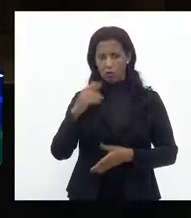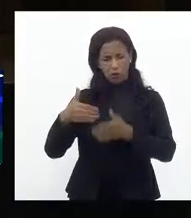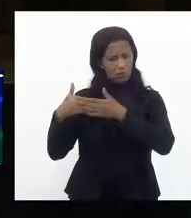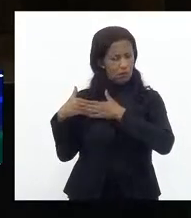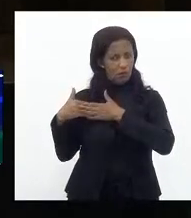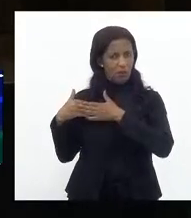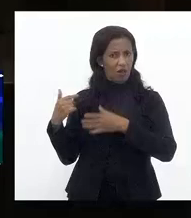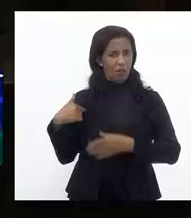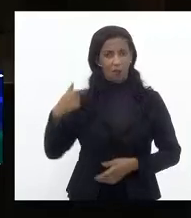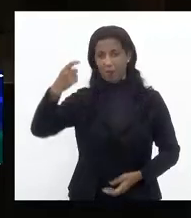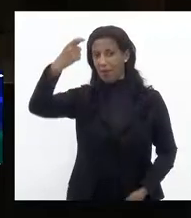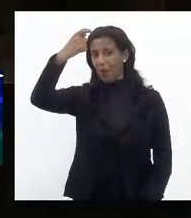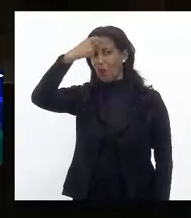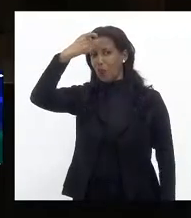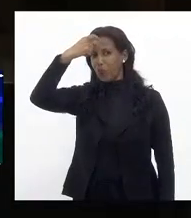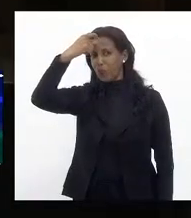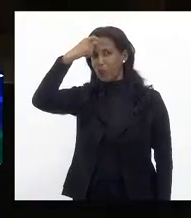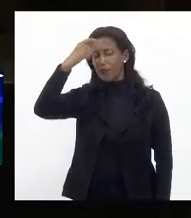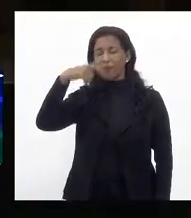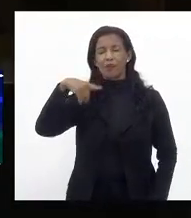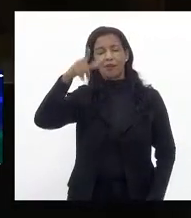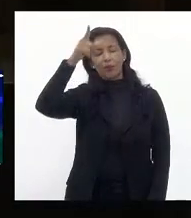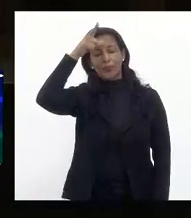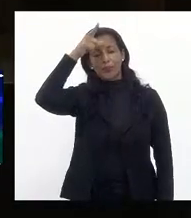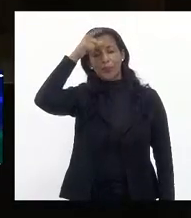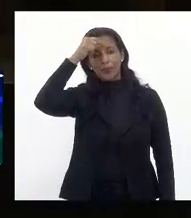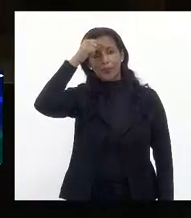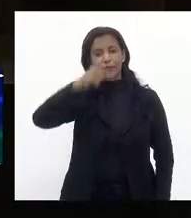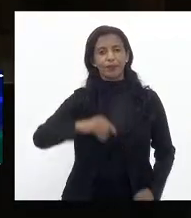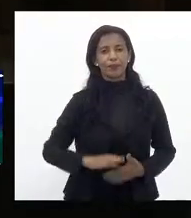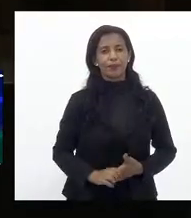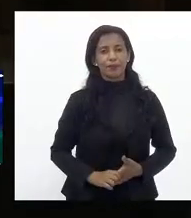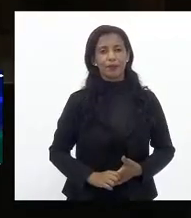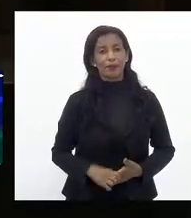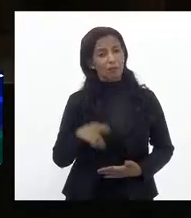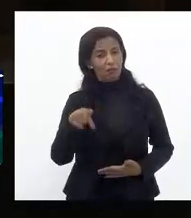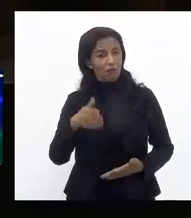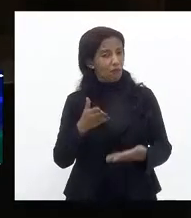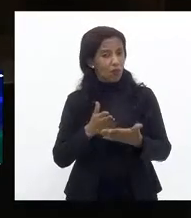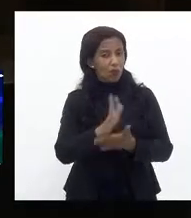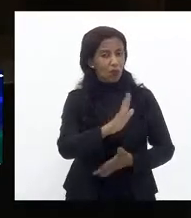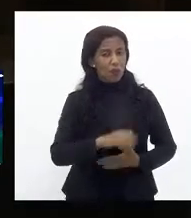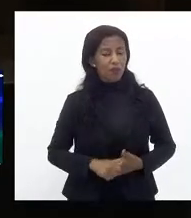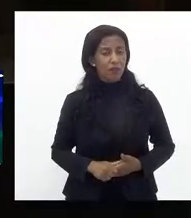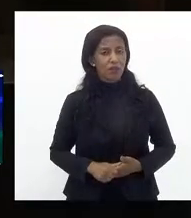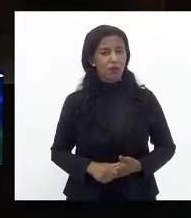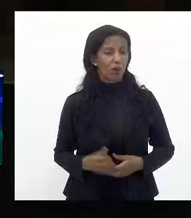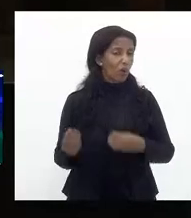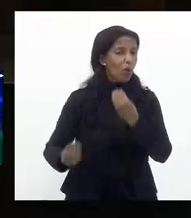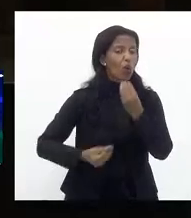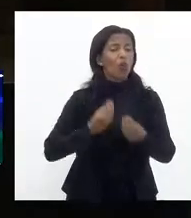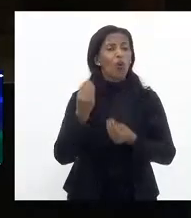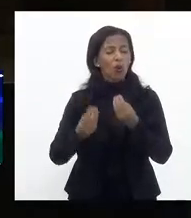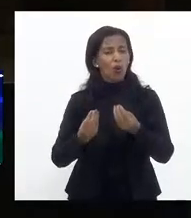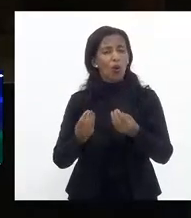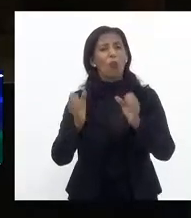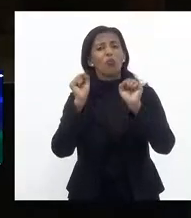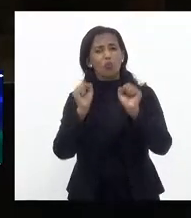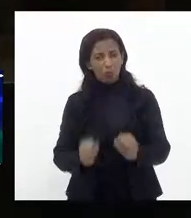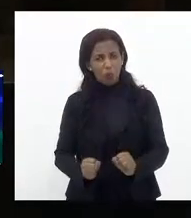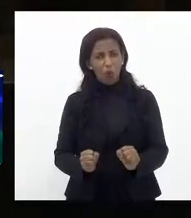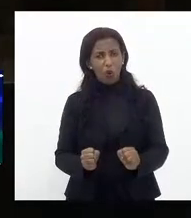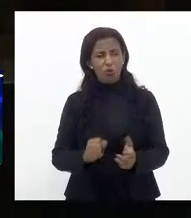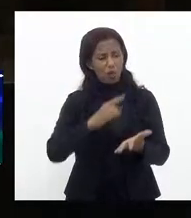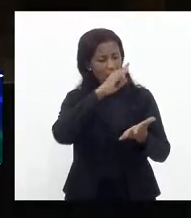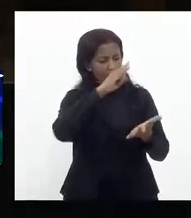porque a minha consciência segue tranquila, mas foi aprovado. Como podemos aprovar uma conta